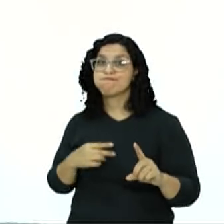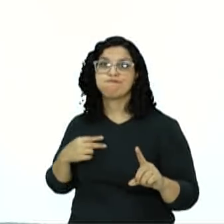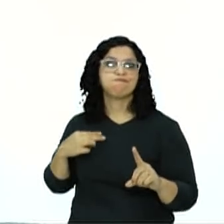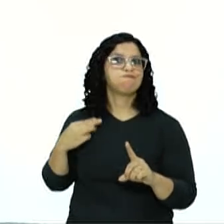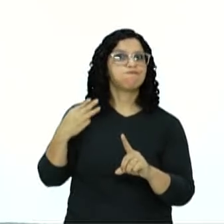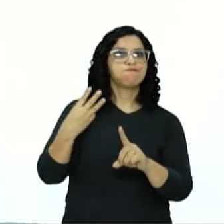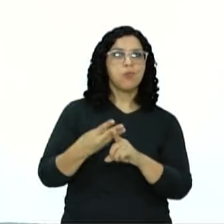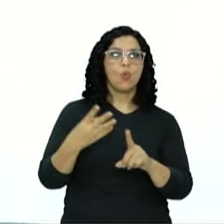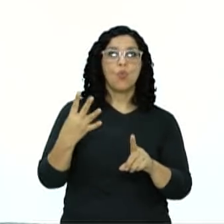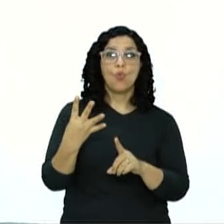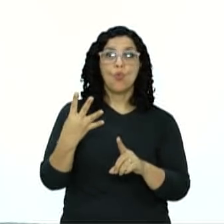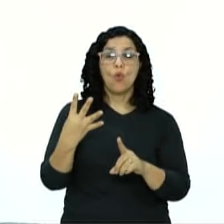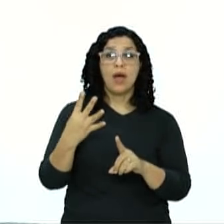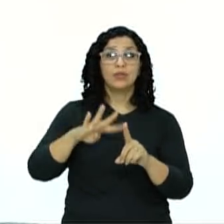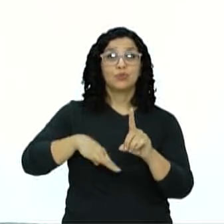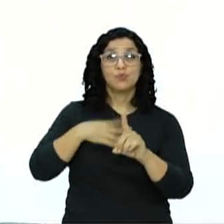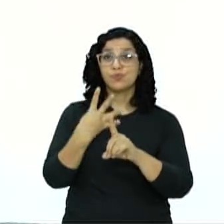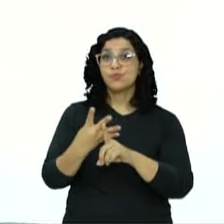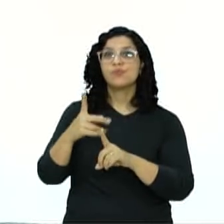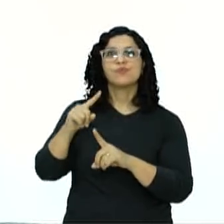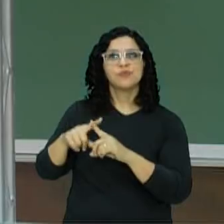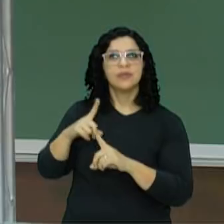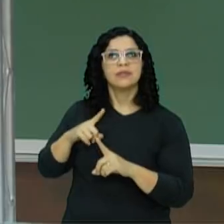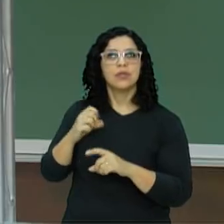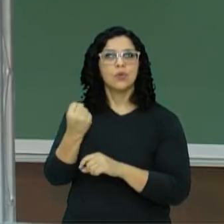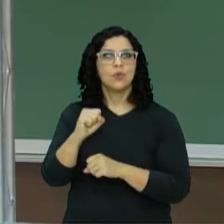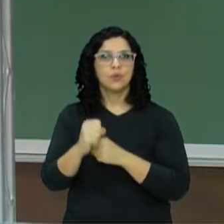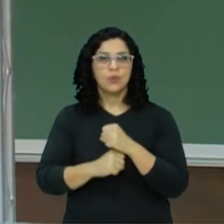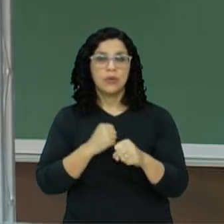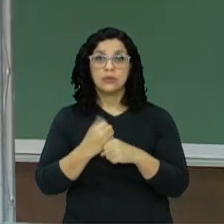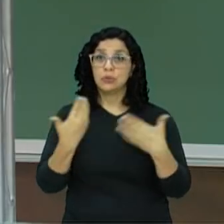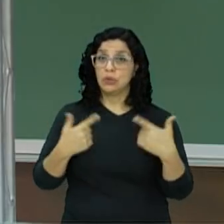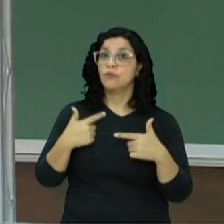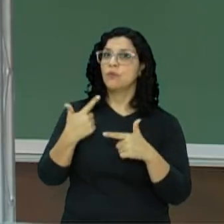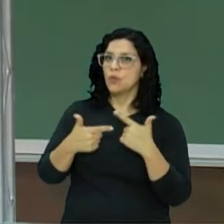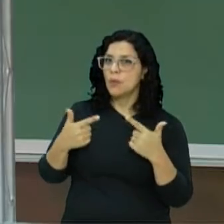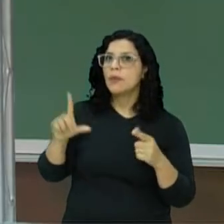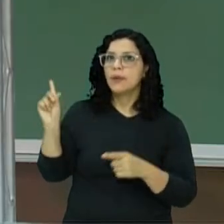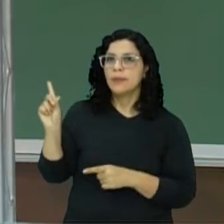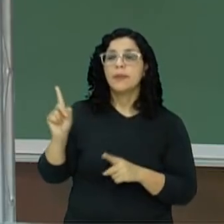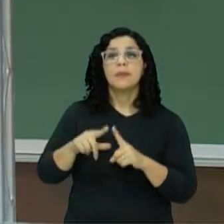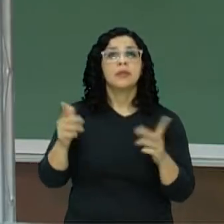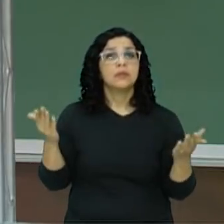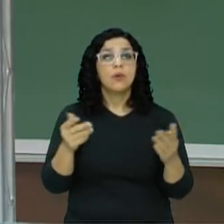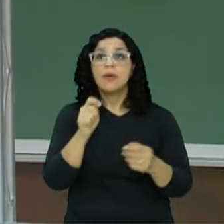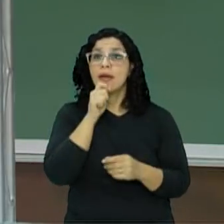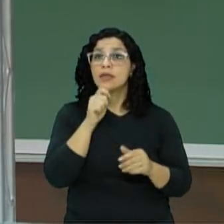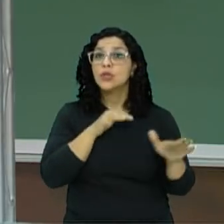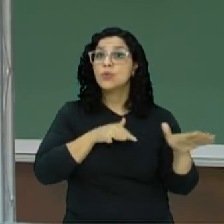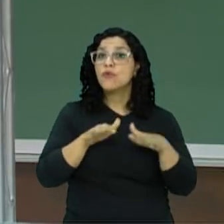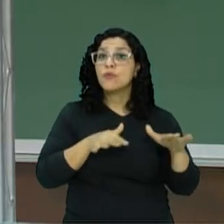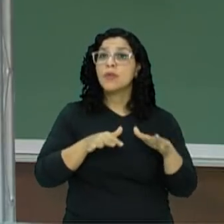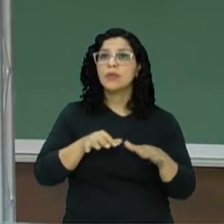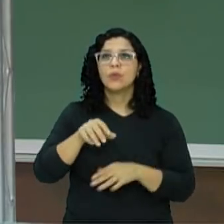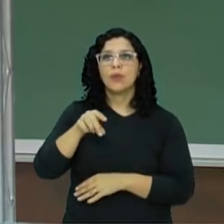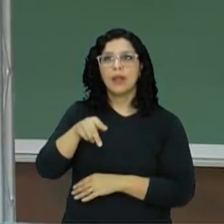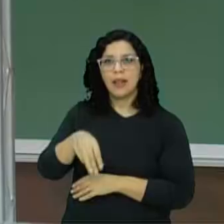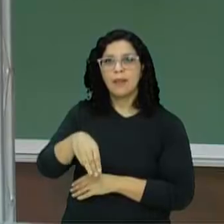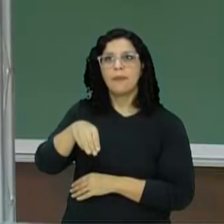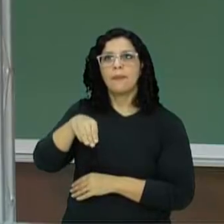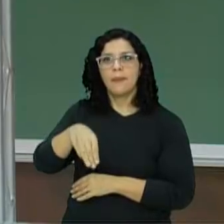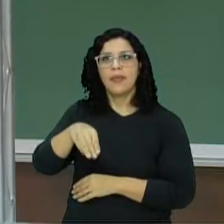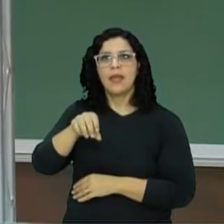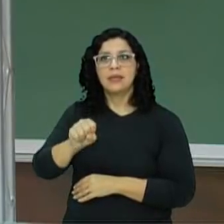de mais de 4 vezes nesses 8 anos. Então houve uma evolução. Ainda, o movimento dos trabalhadores sem